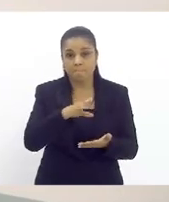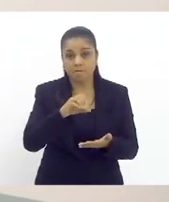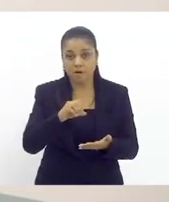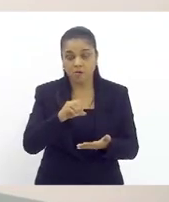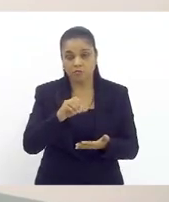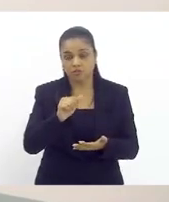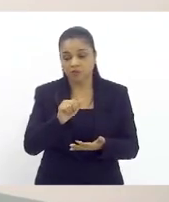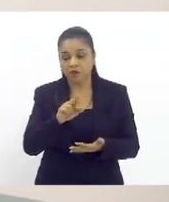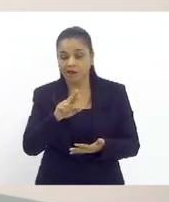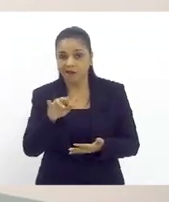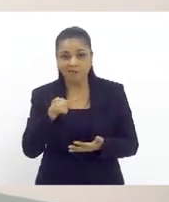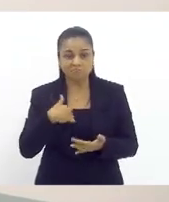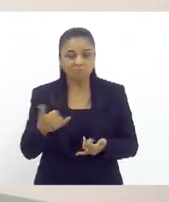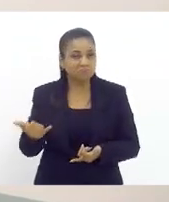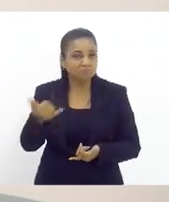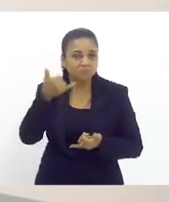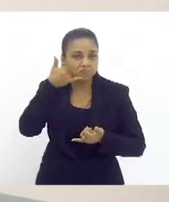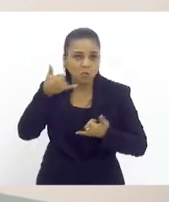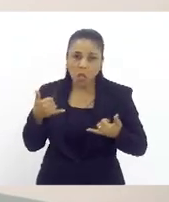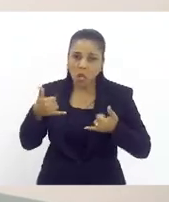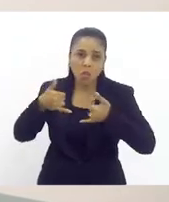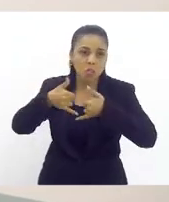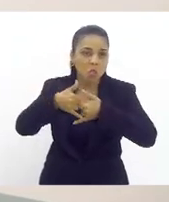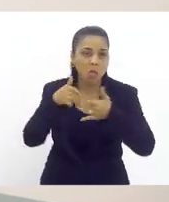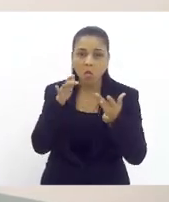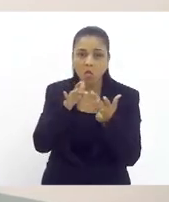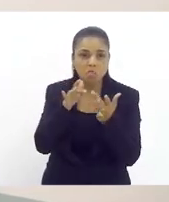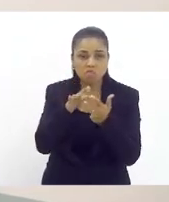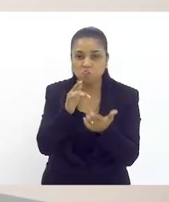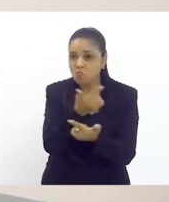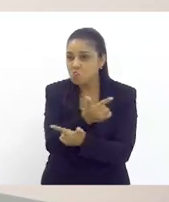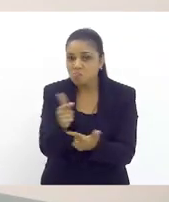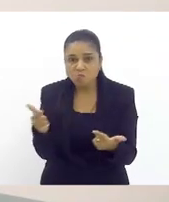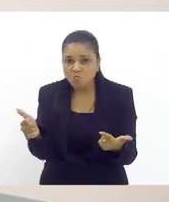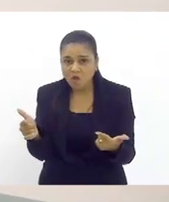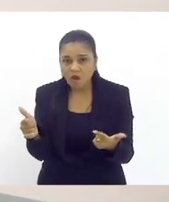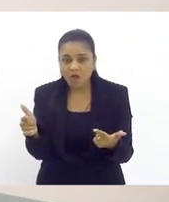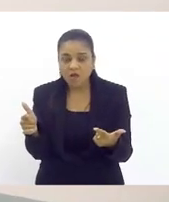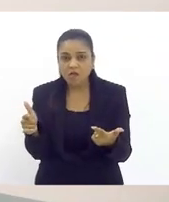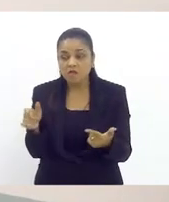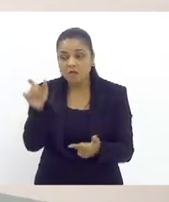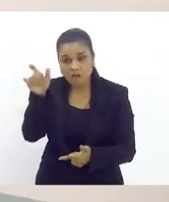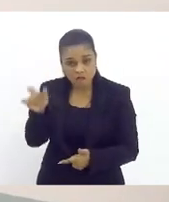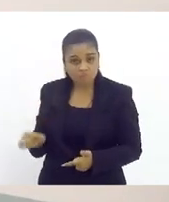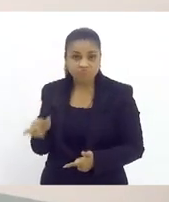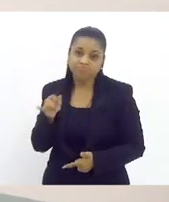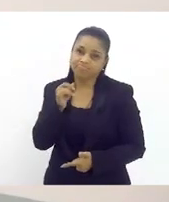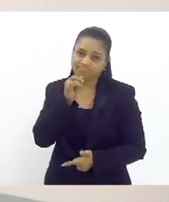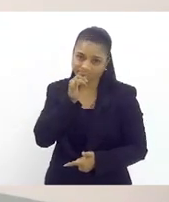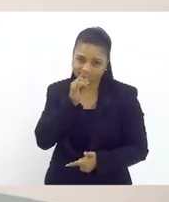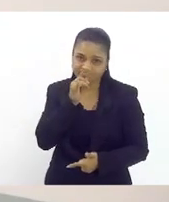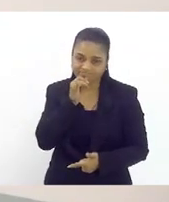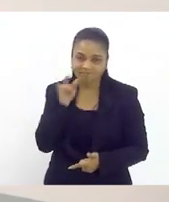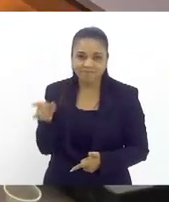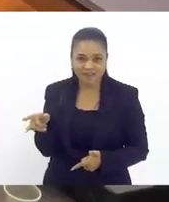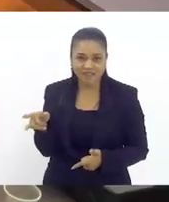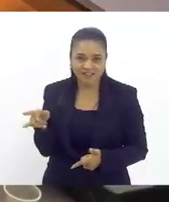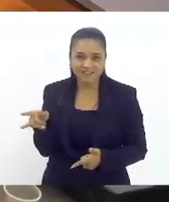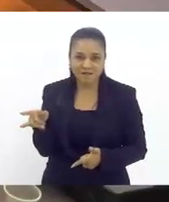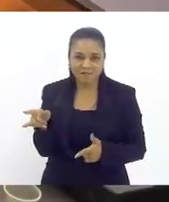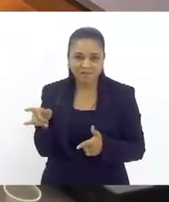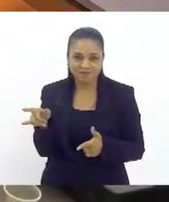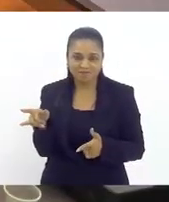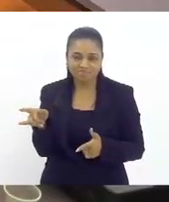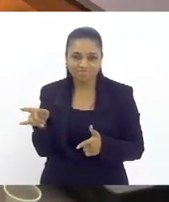Telefona para ele ele não tem nem com quem falar então ele é um exemplo vivo é um exemplo de centenas de outros